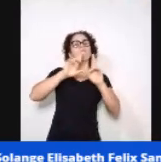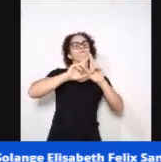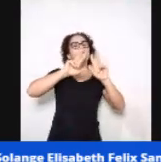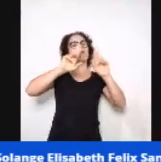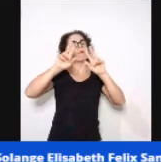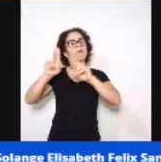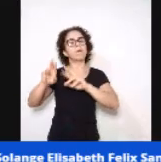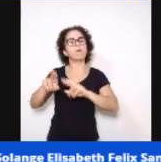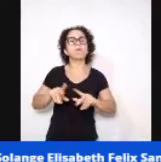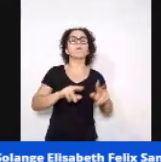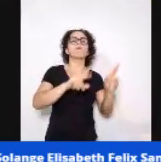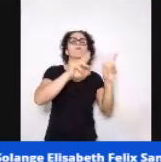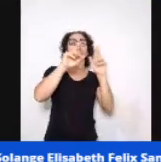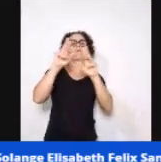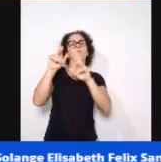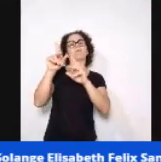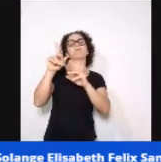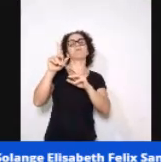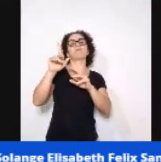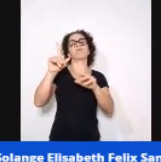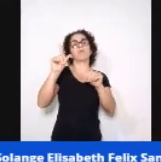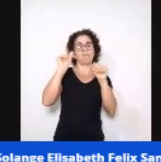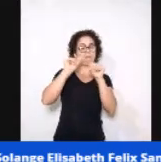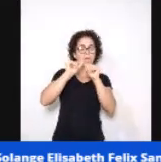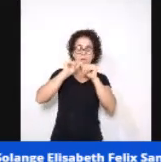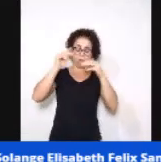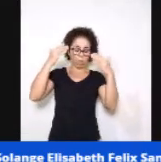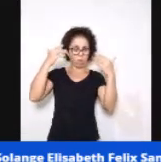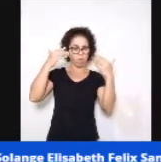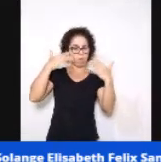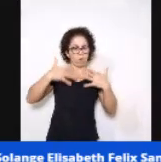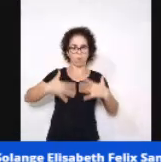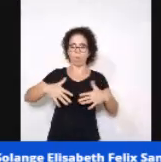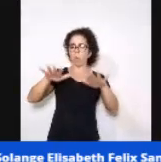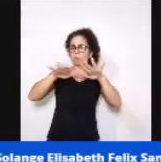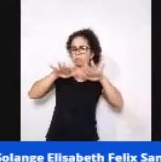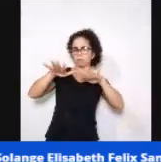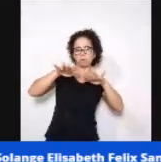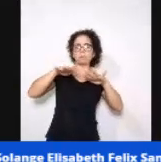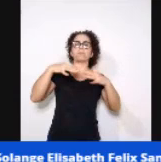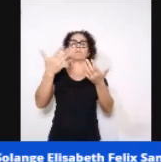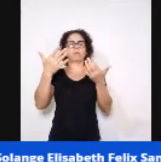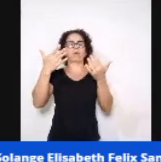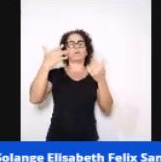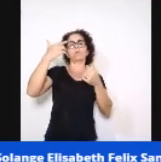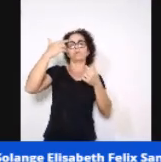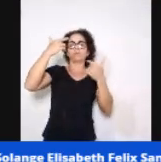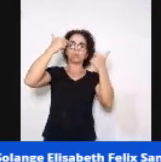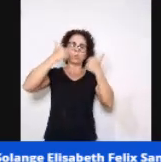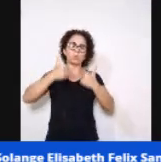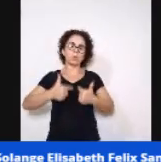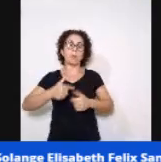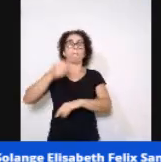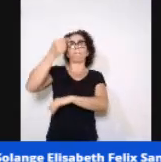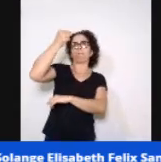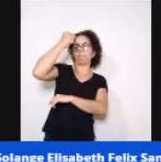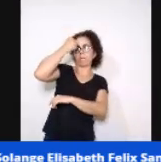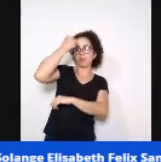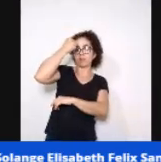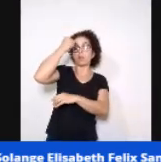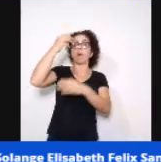gente vê inúmeras notícias tristes em relação a isso, né? Então, pensar um pouquinho em como é